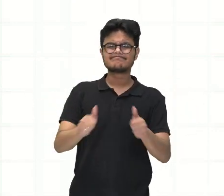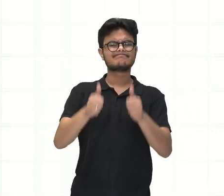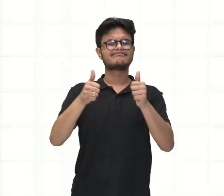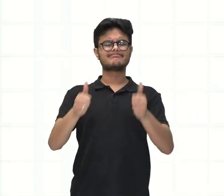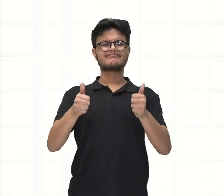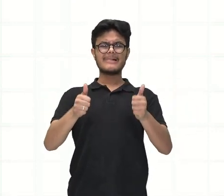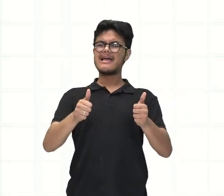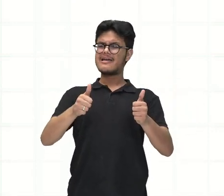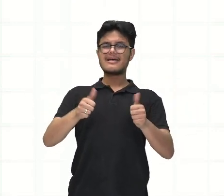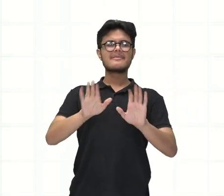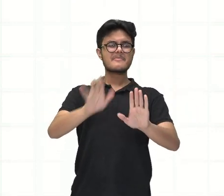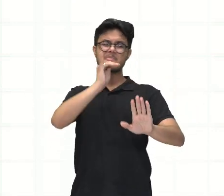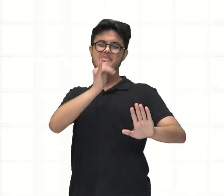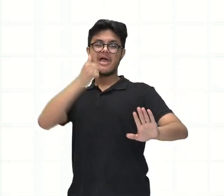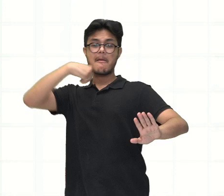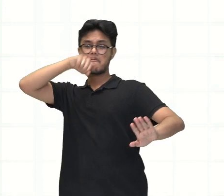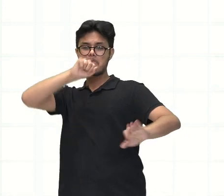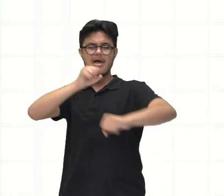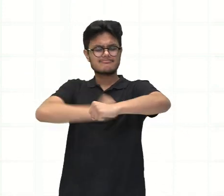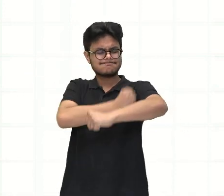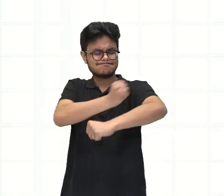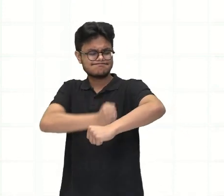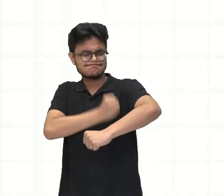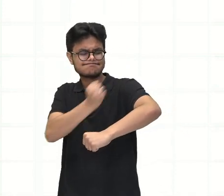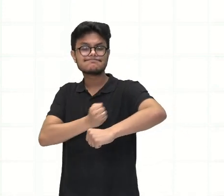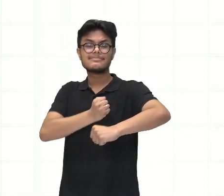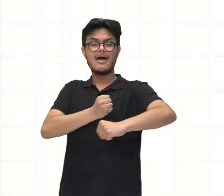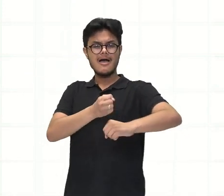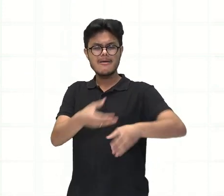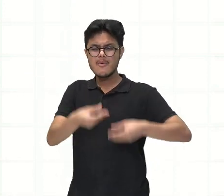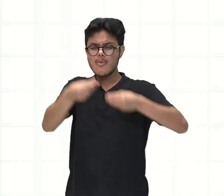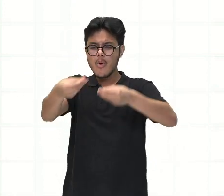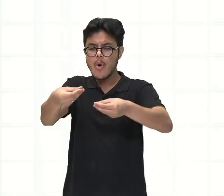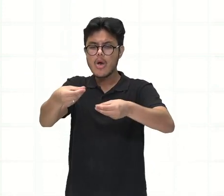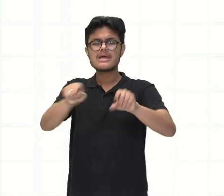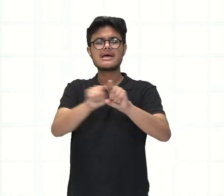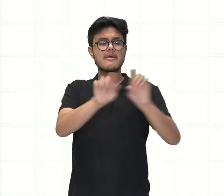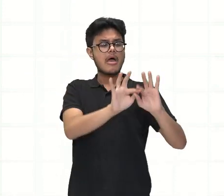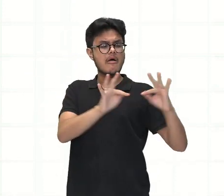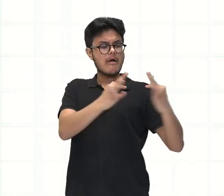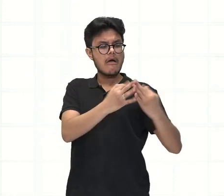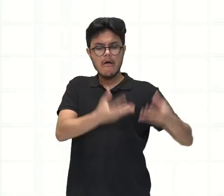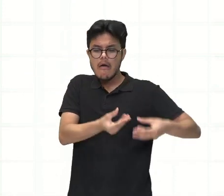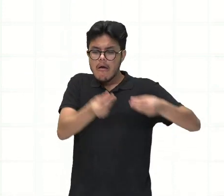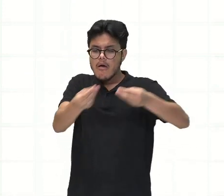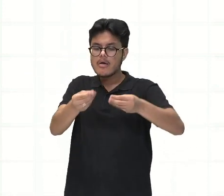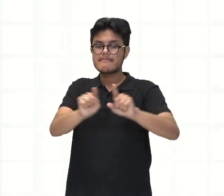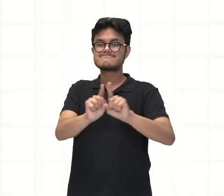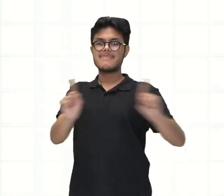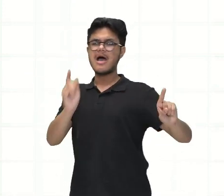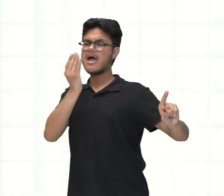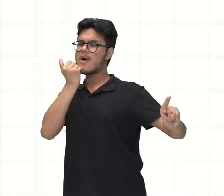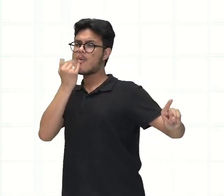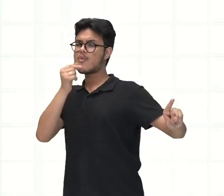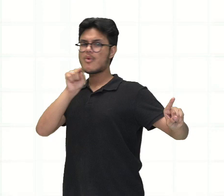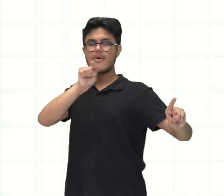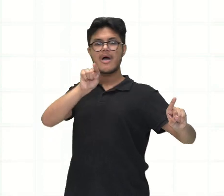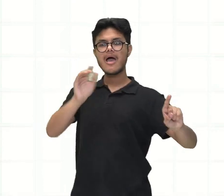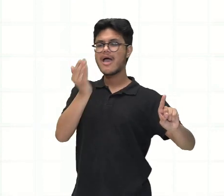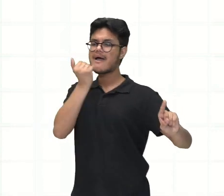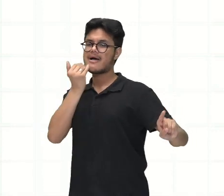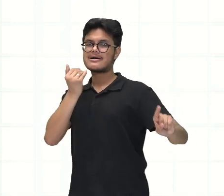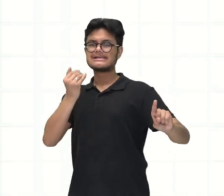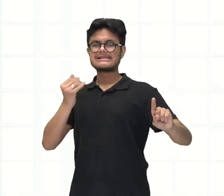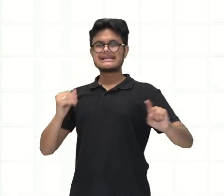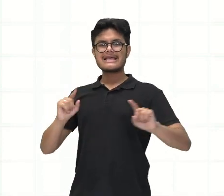sua mãe preparou, que sua família preparou, e esses parasitas do nosso intestino, então,